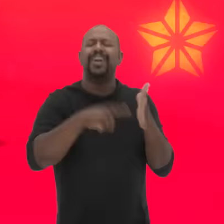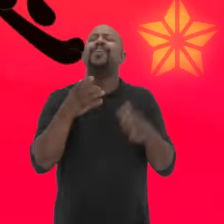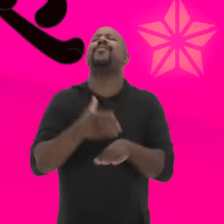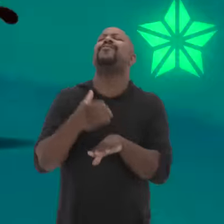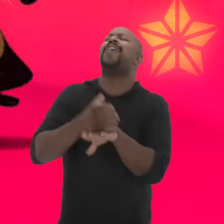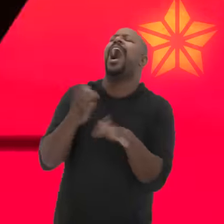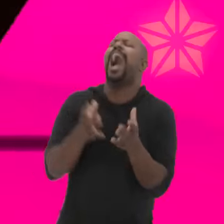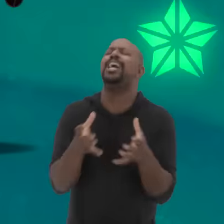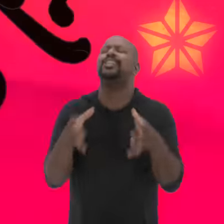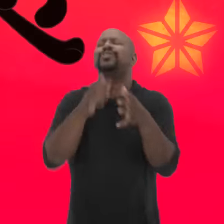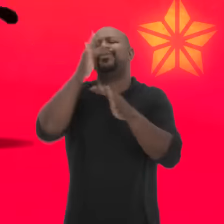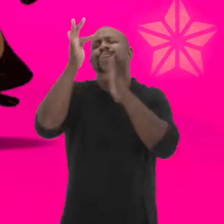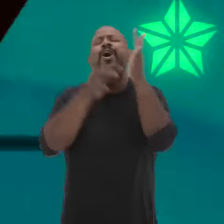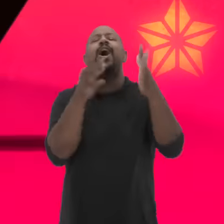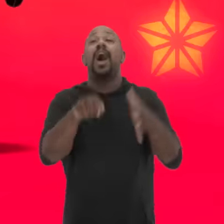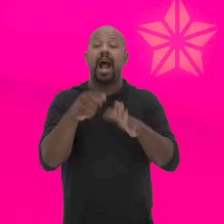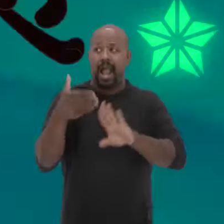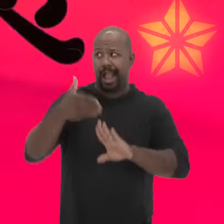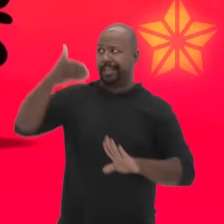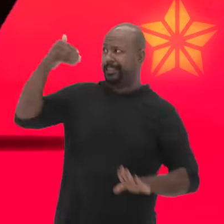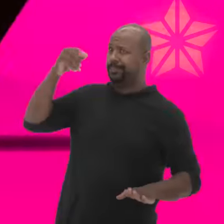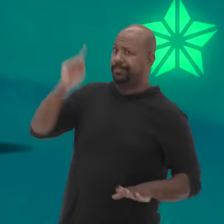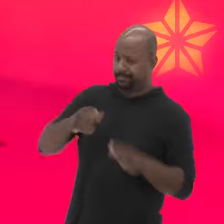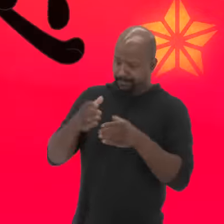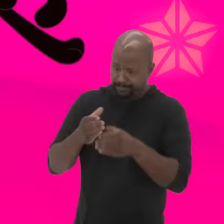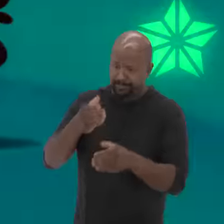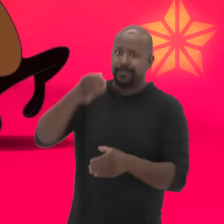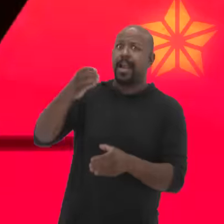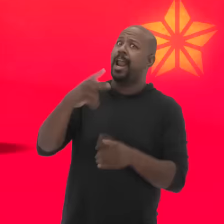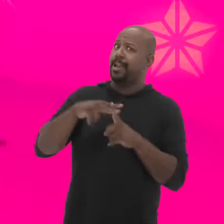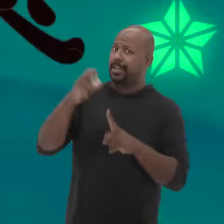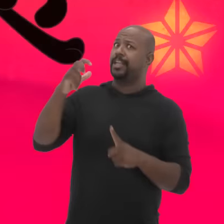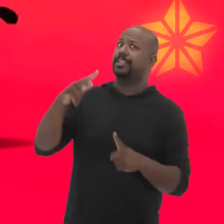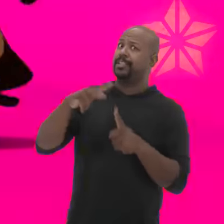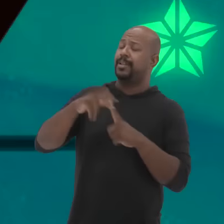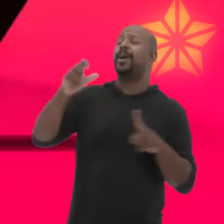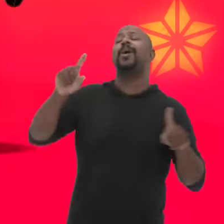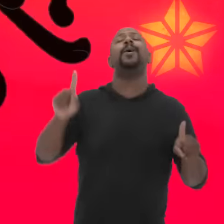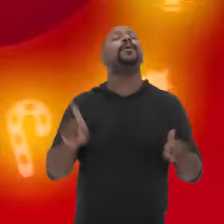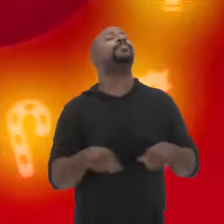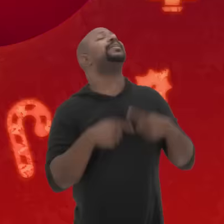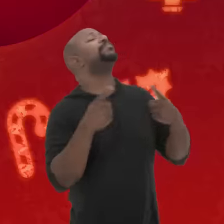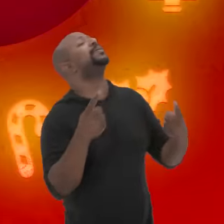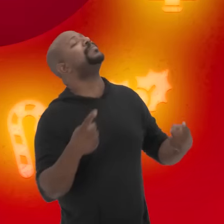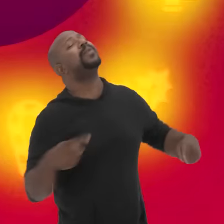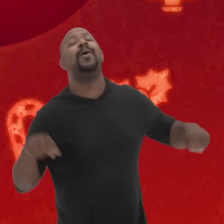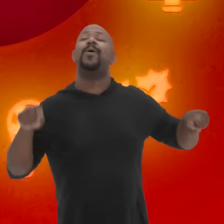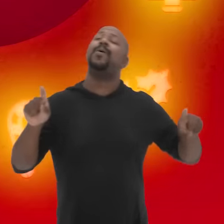porta-pincel. O vaso de flor que é feito a instante, um dia foi garrafa de refrigerante.